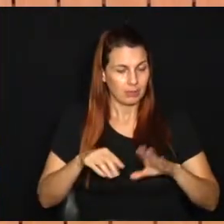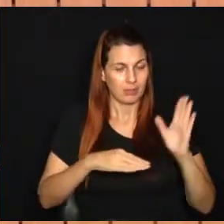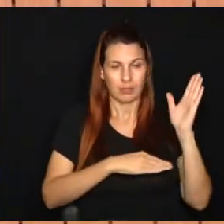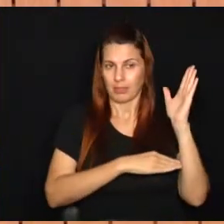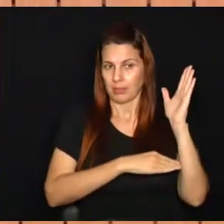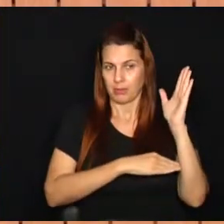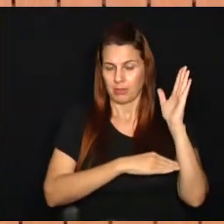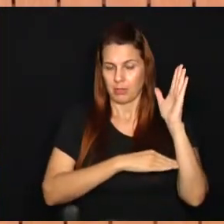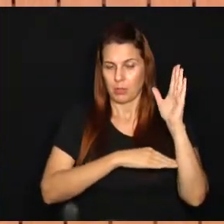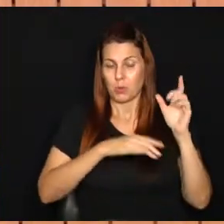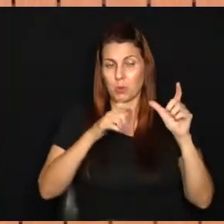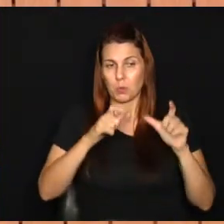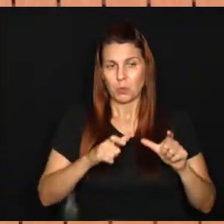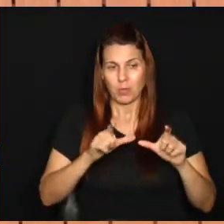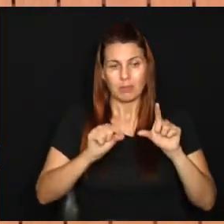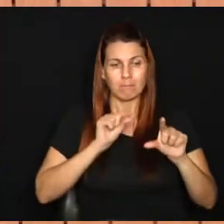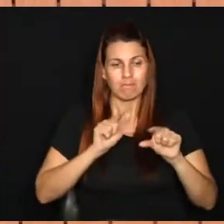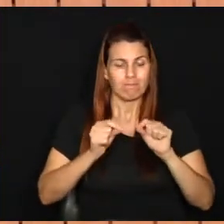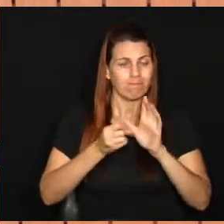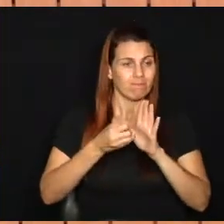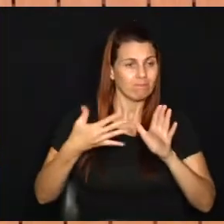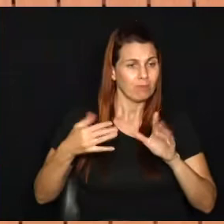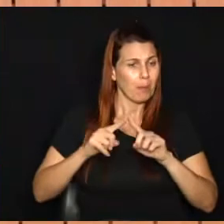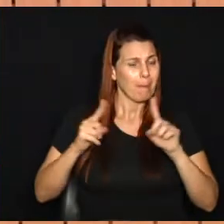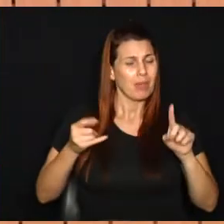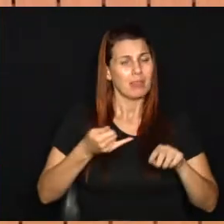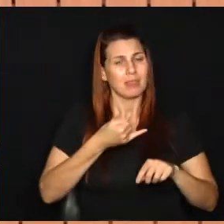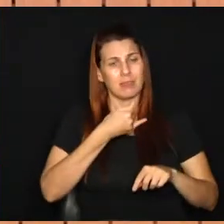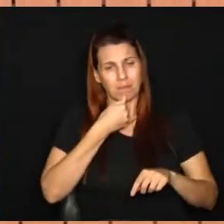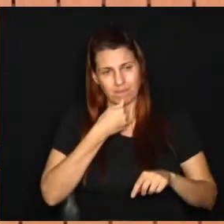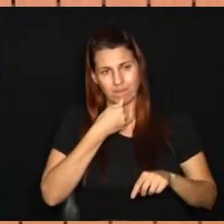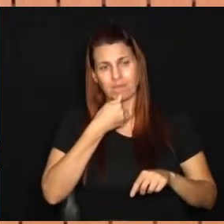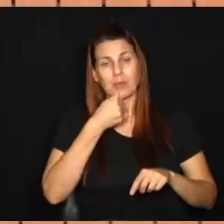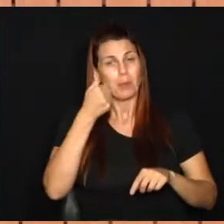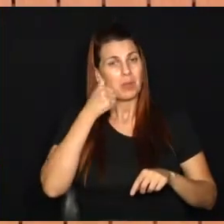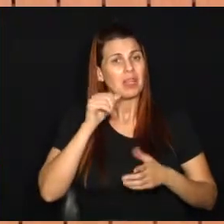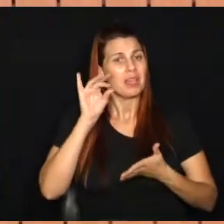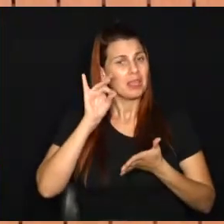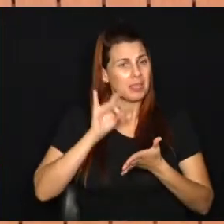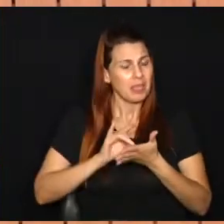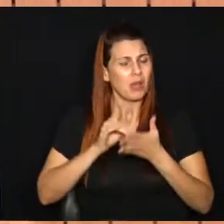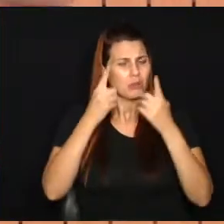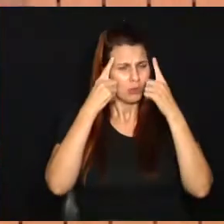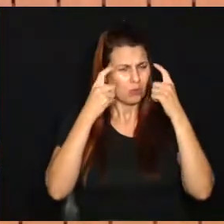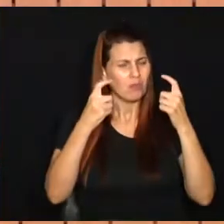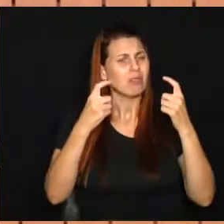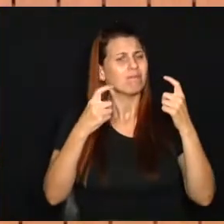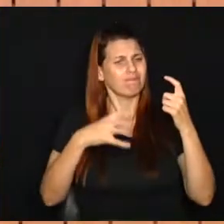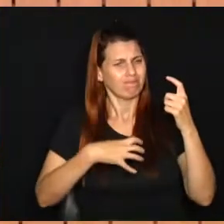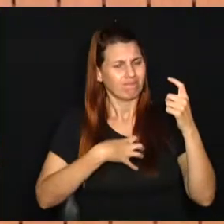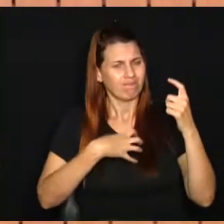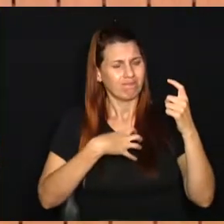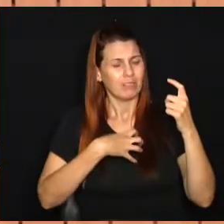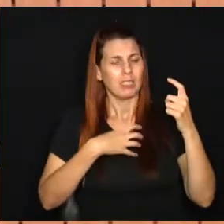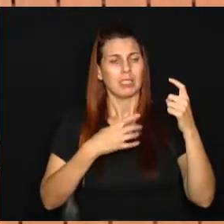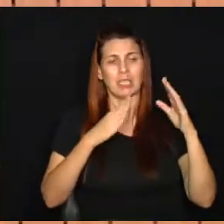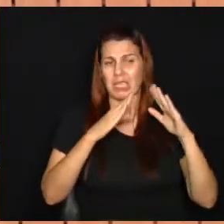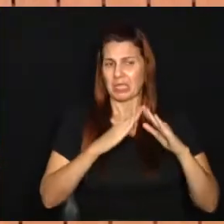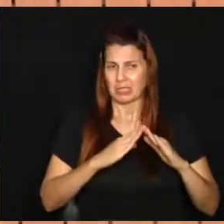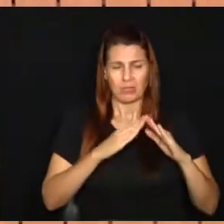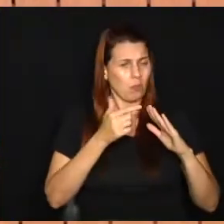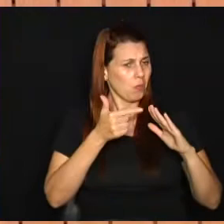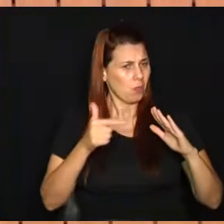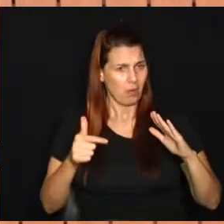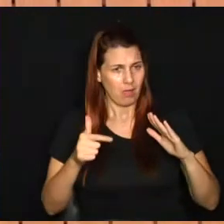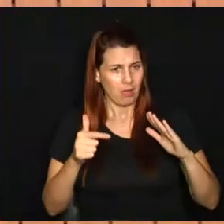decide muitas coisas, mas infelizmente a mulher real, que sofre violência, que está ali sem moradia, que